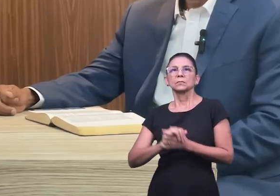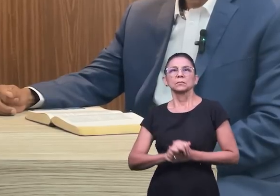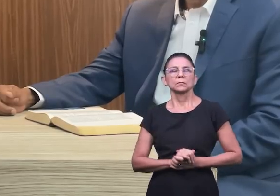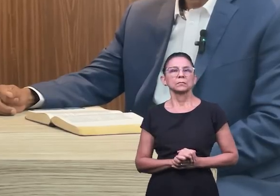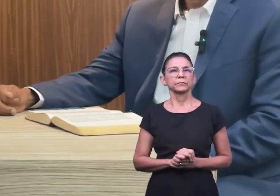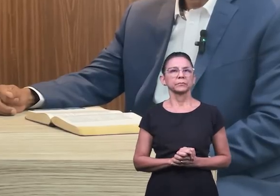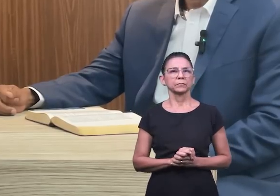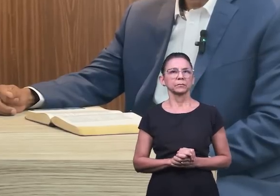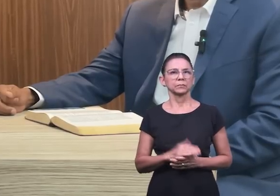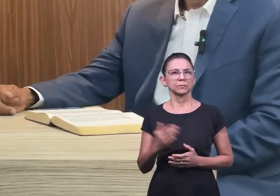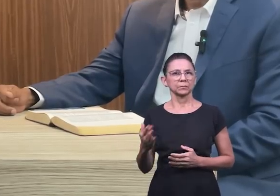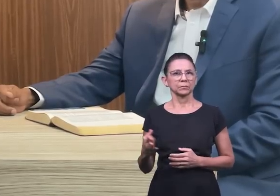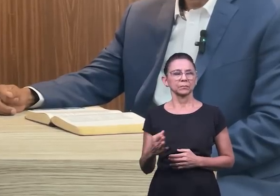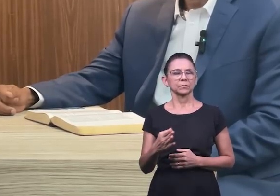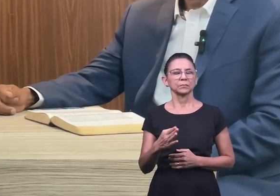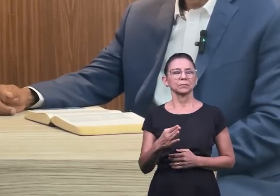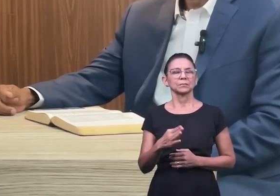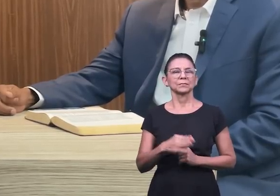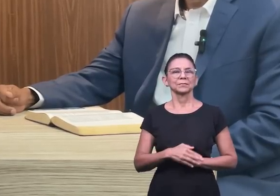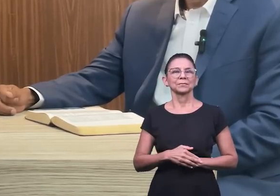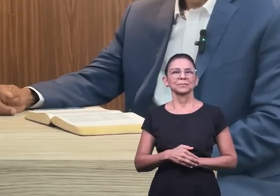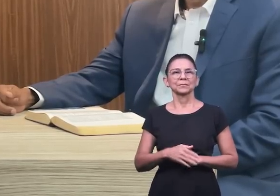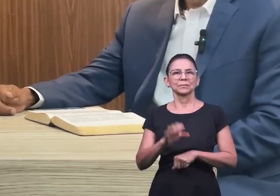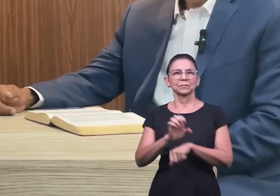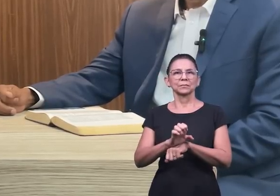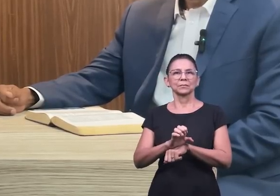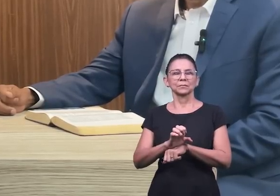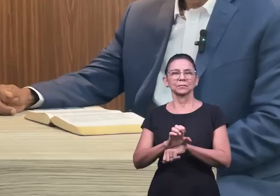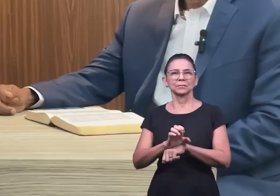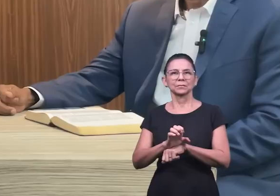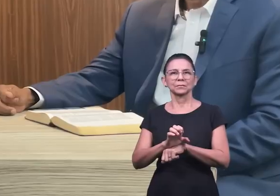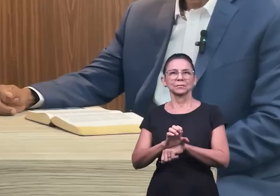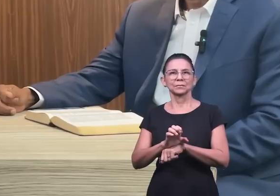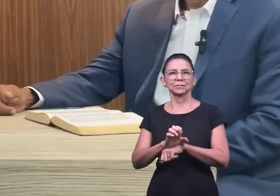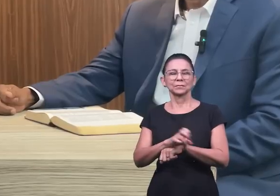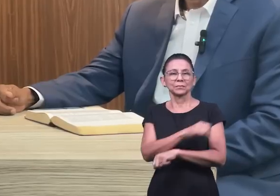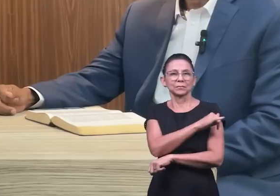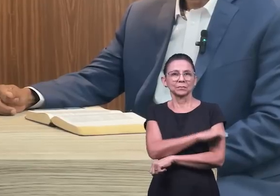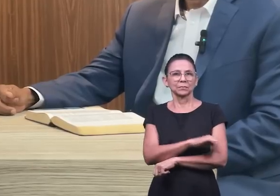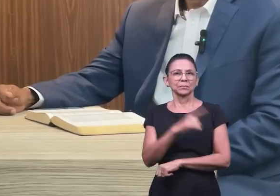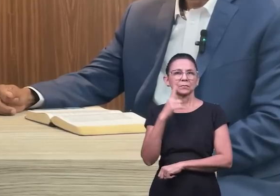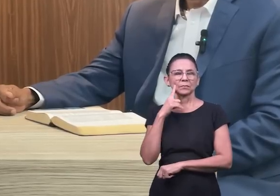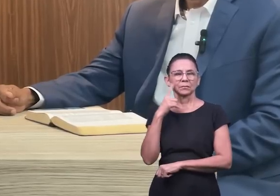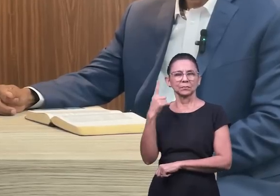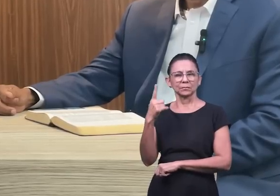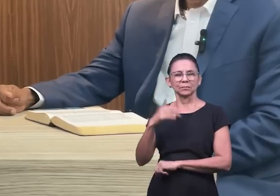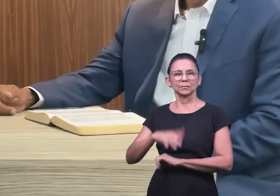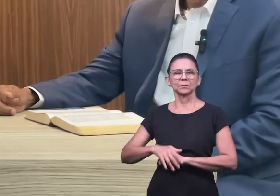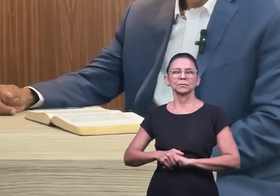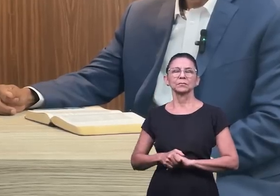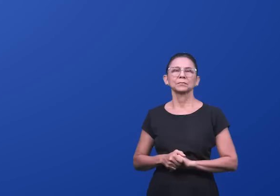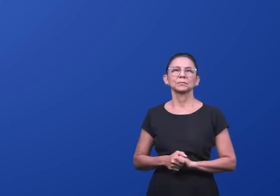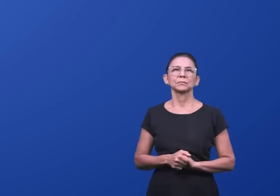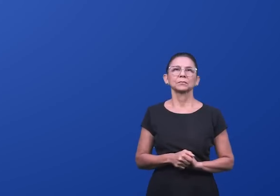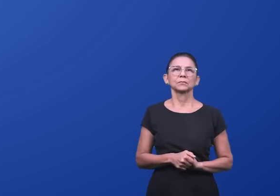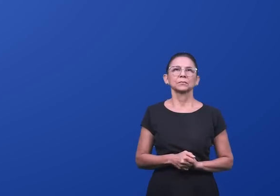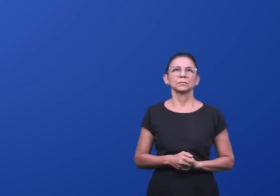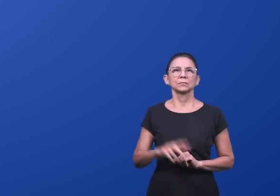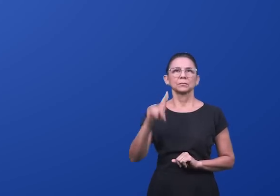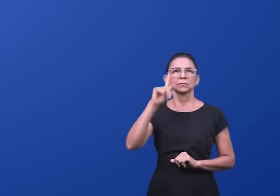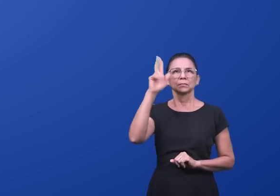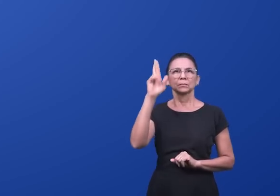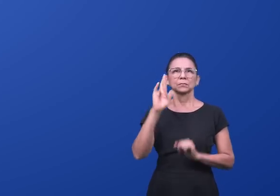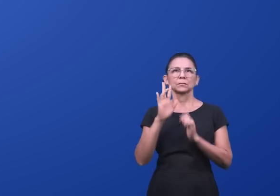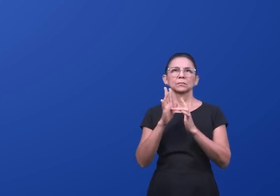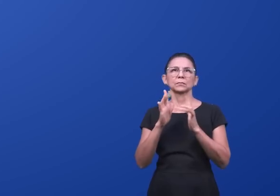Paulo Adilson, da igreja de Anchieta, no Rio de Janeiro. Vamos assistir e logo após o pastor Albino vai fazer o seu comentário. Paz do Senhor